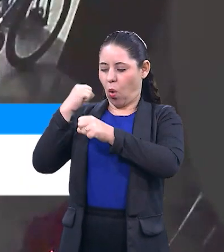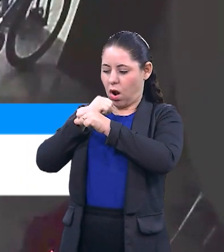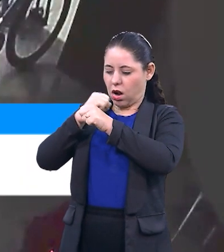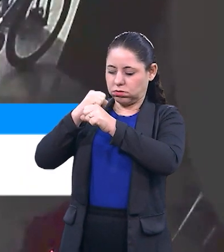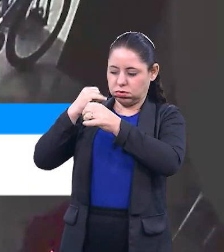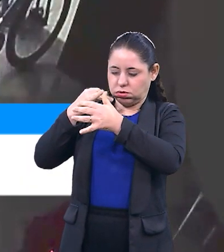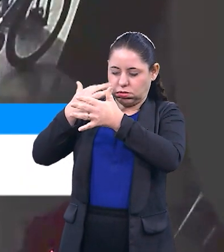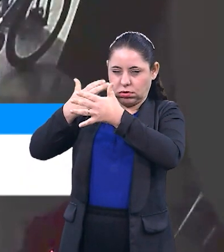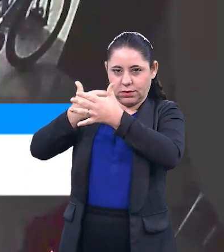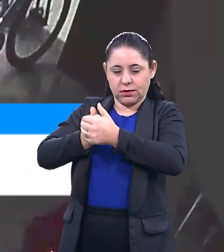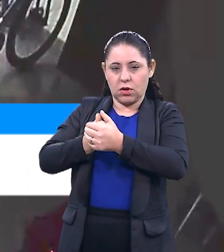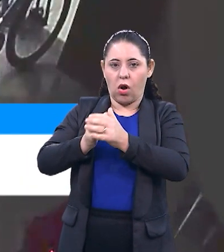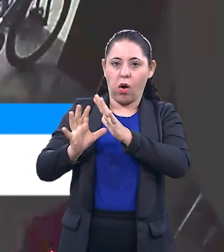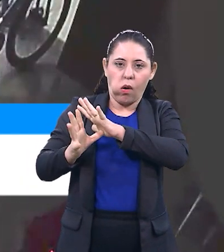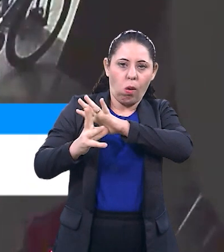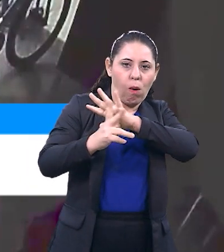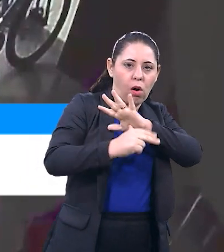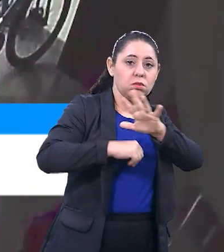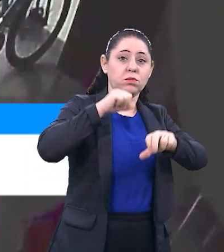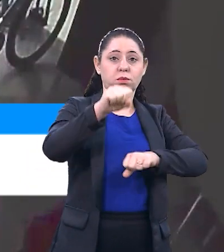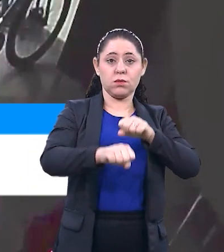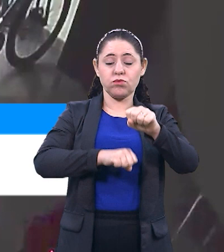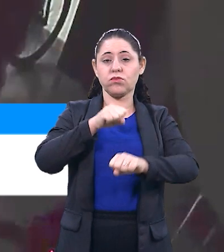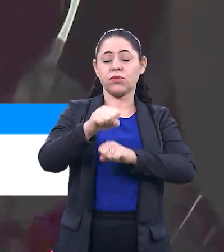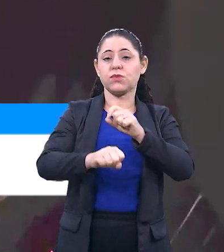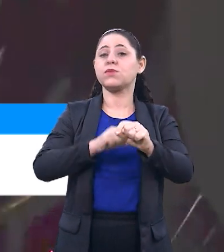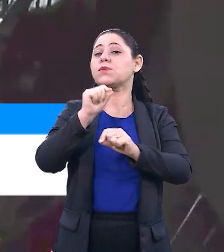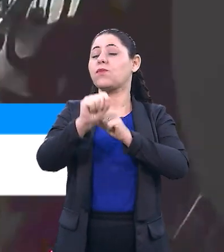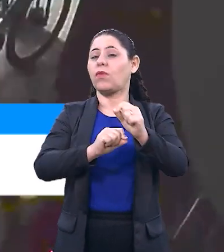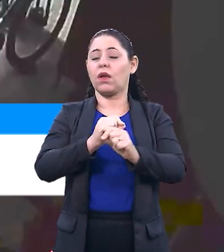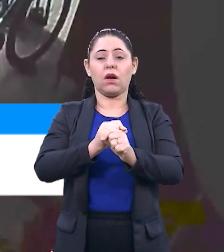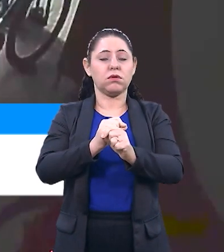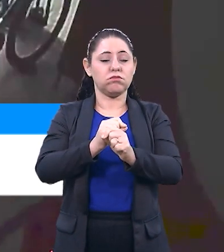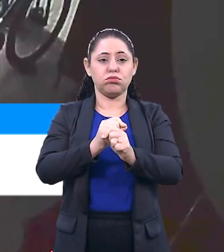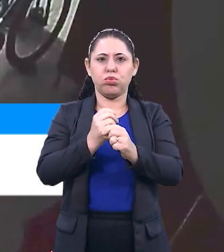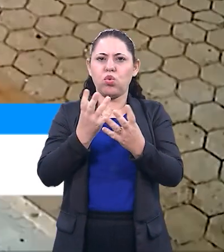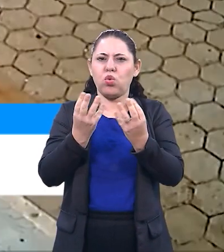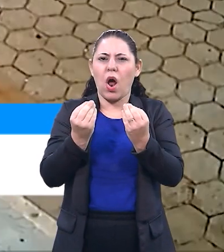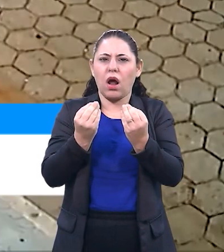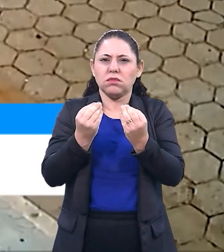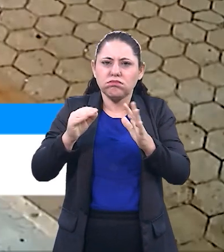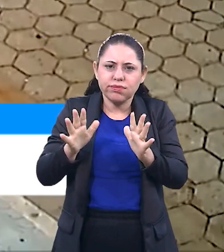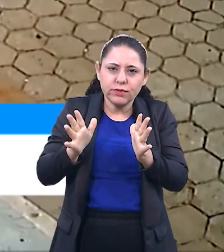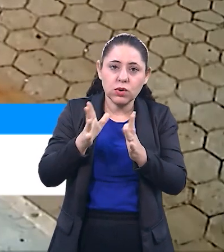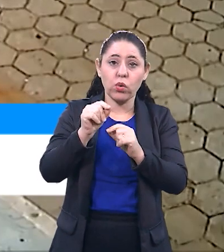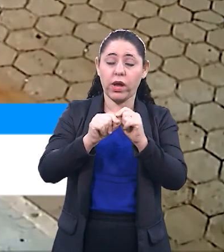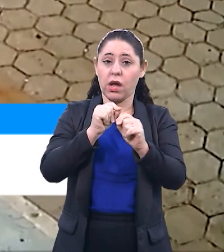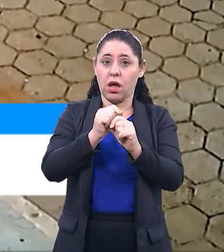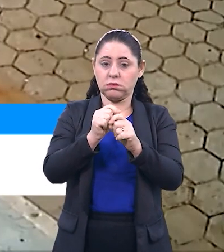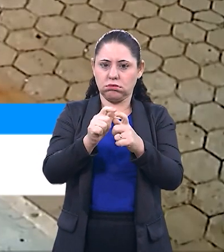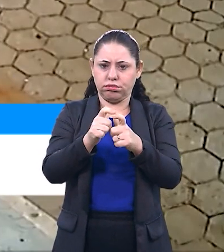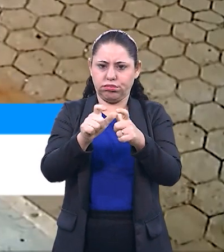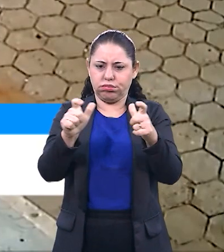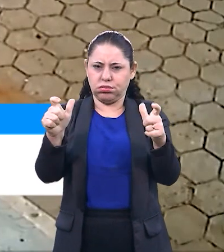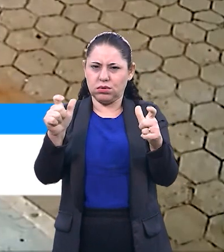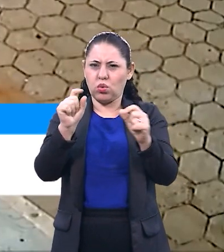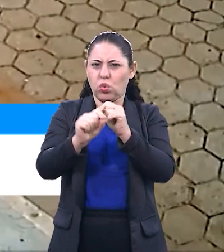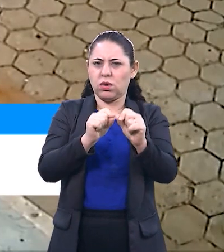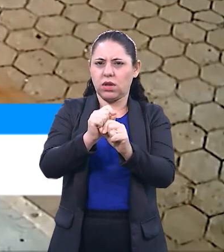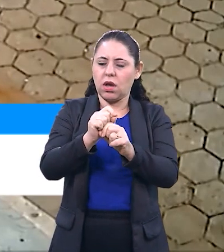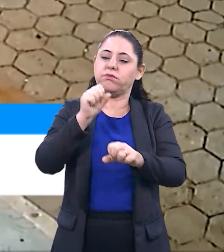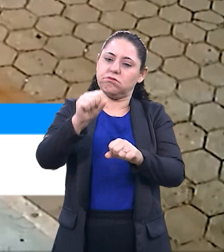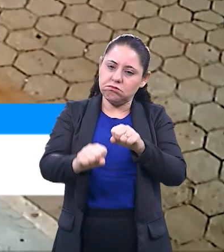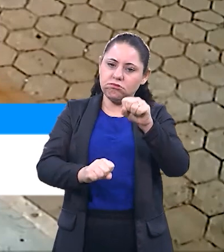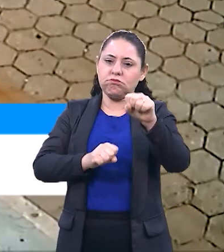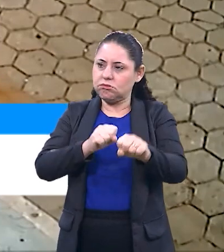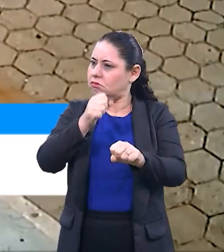últimos anos, o aumento dos casos de roubo e furto de bicicletas tem sido evidente, impulsionado pela crescente popularidade